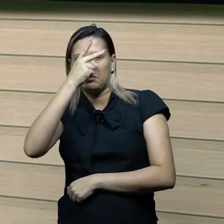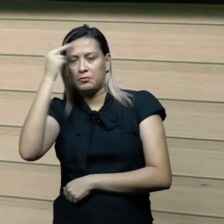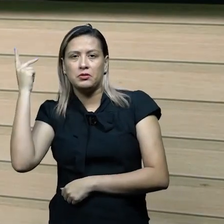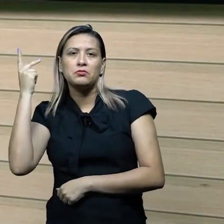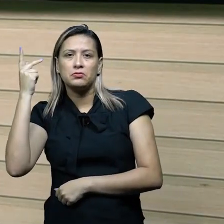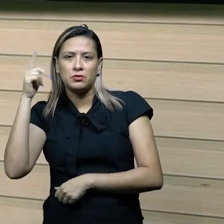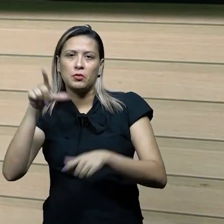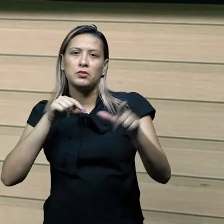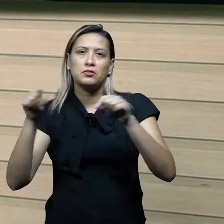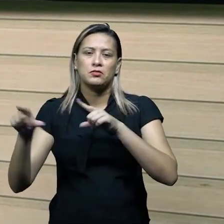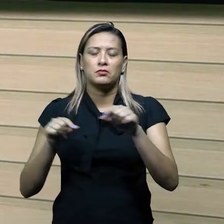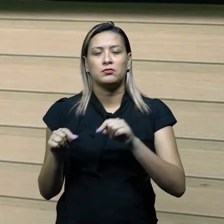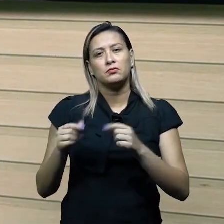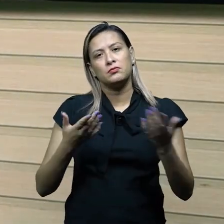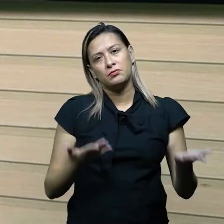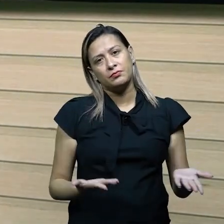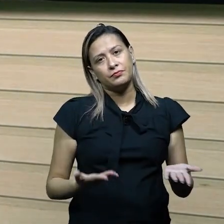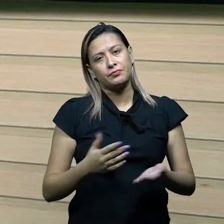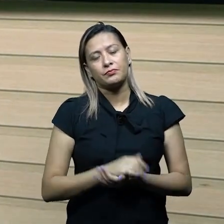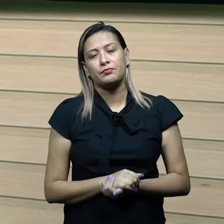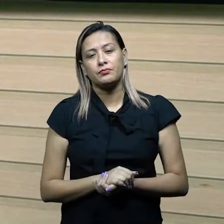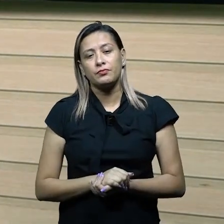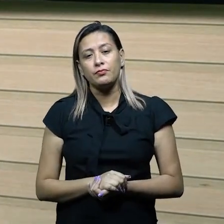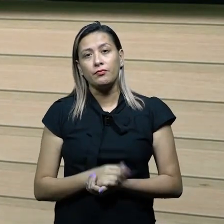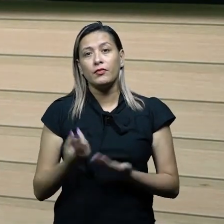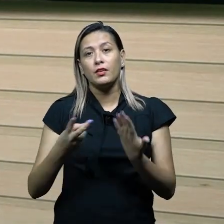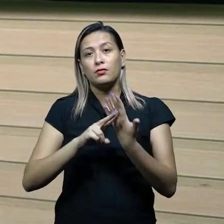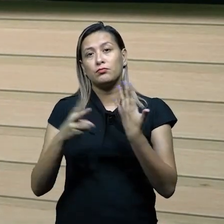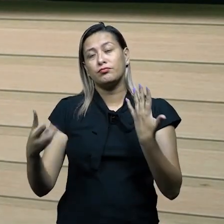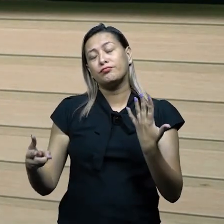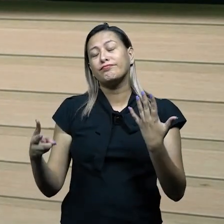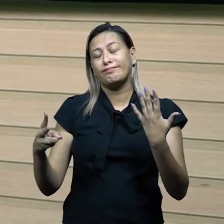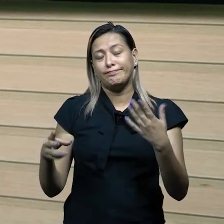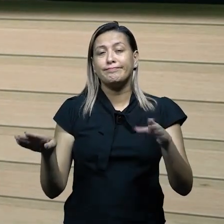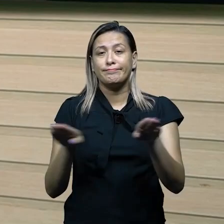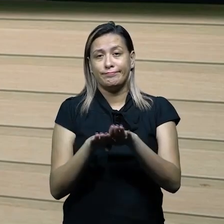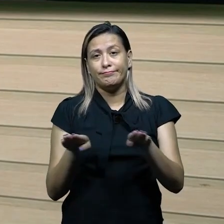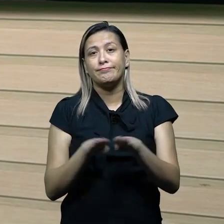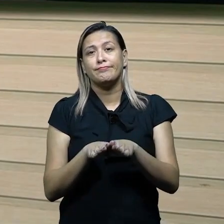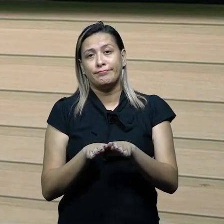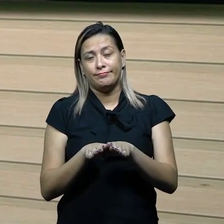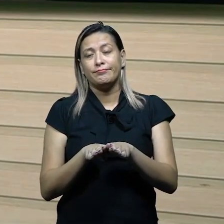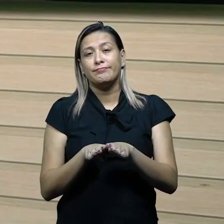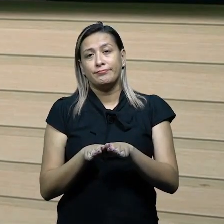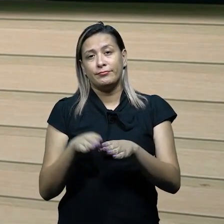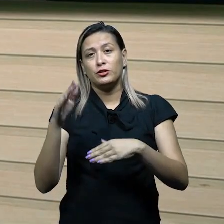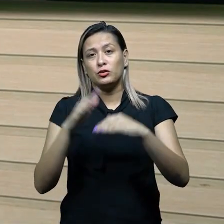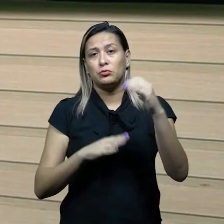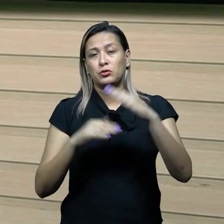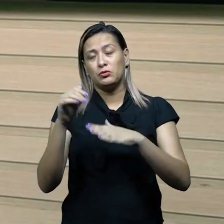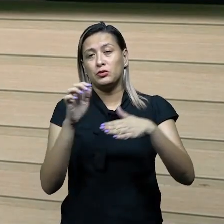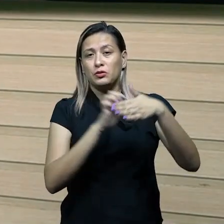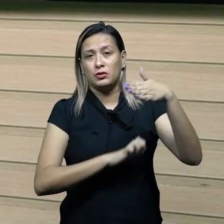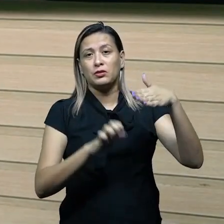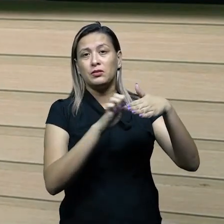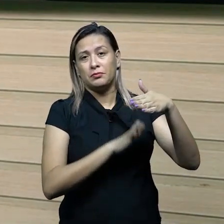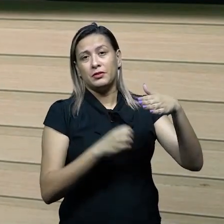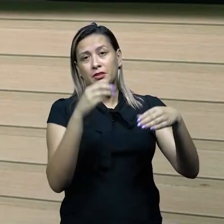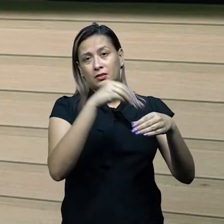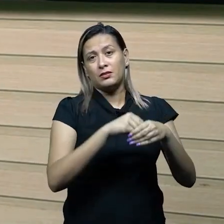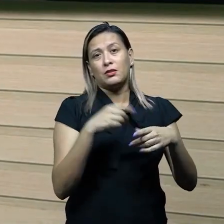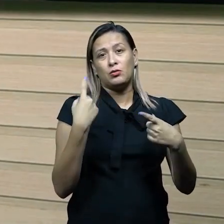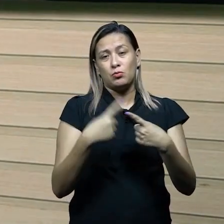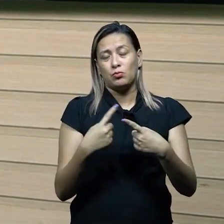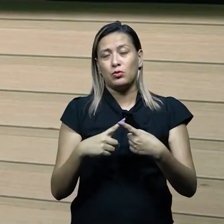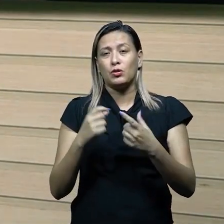pessoas. Uma outra desvantagem também nessa questão do recrutamento interno, de que só quem está dentro, pode gerar alguns conflitos